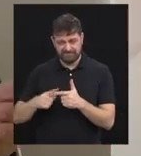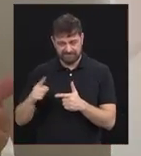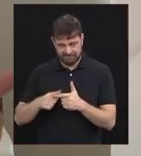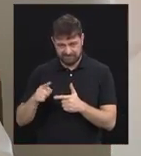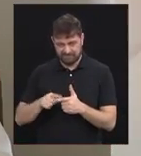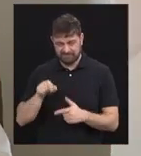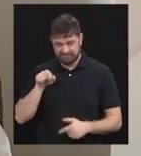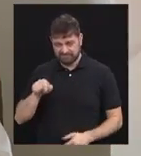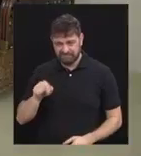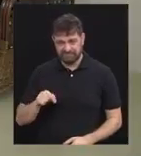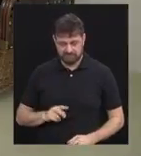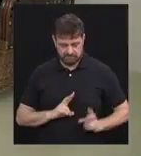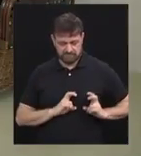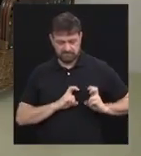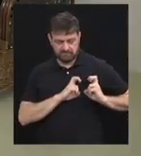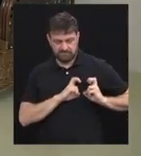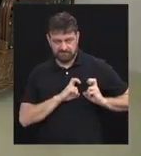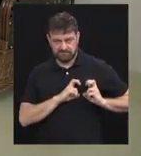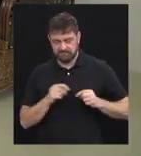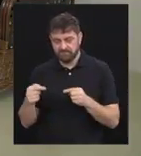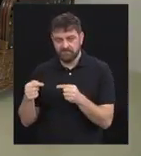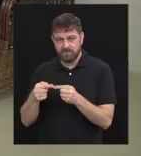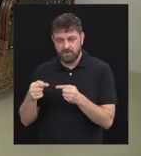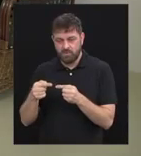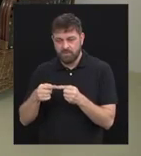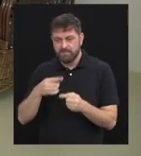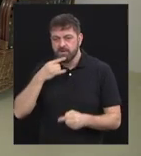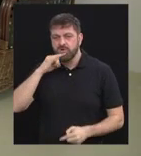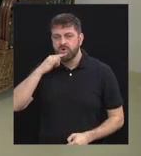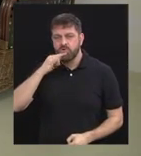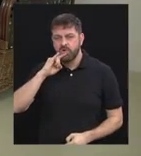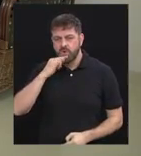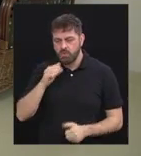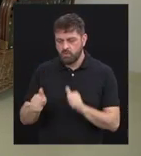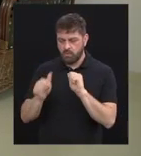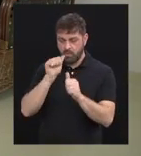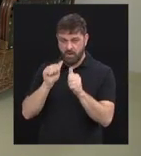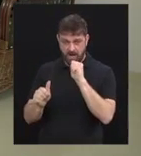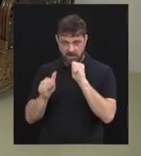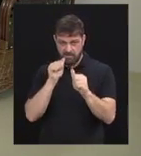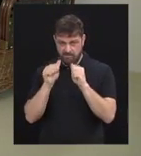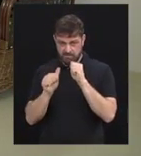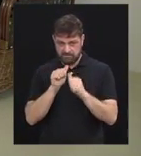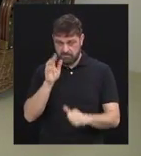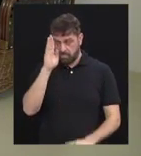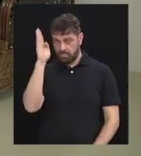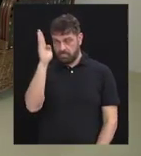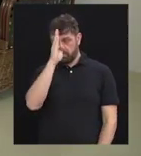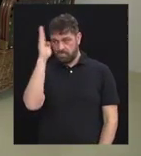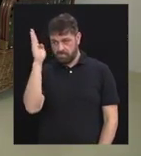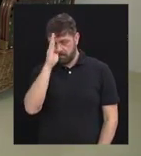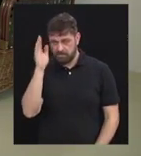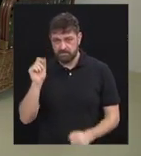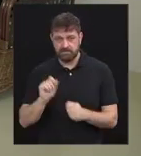vilão do câncer de mama é, sem dúvida nenhuma, o álcool. O álcool, ele